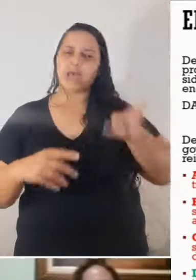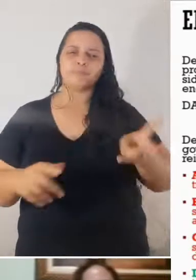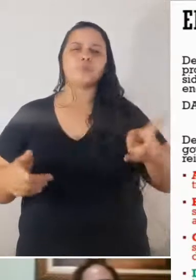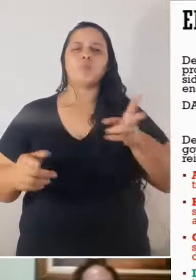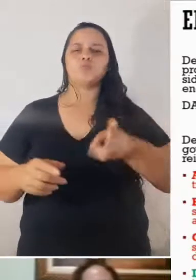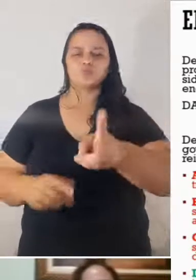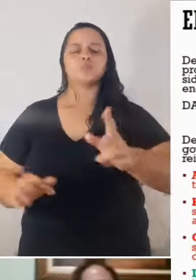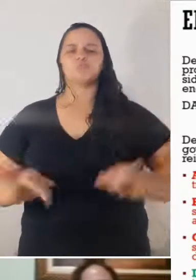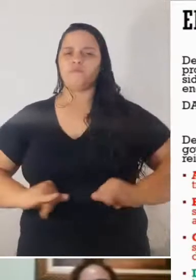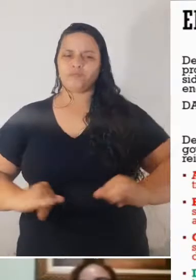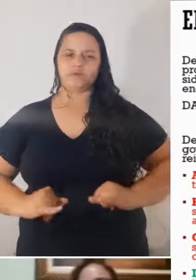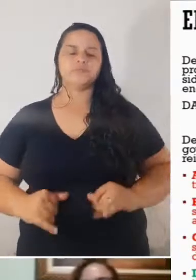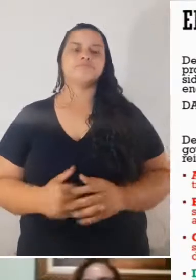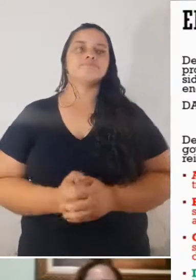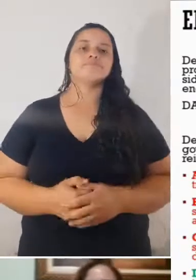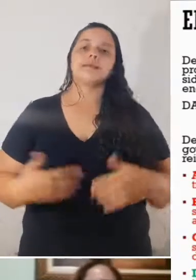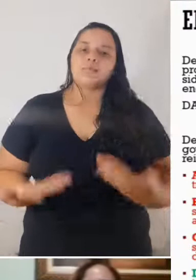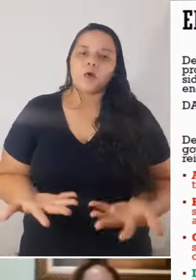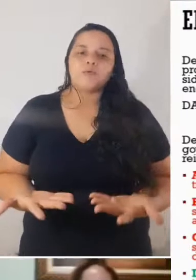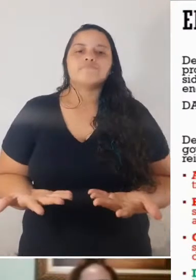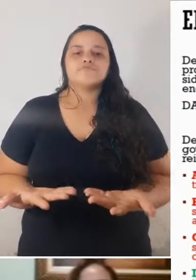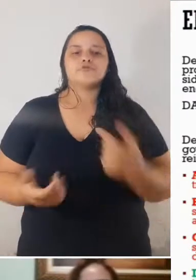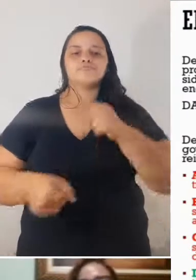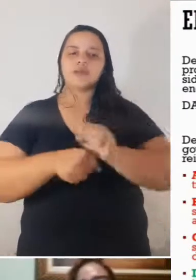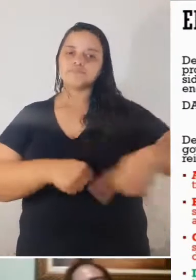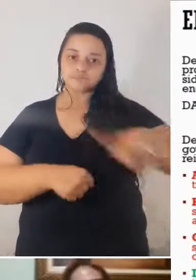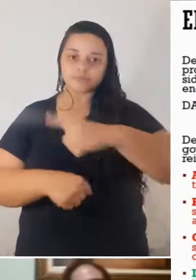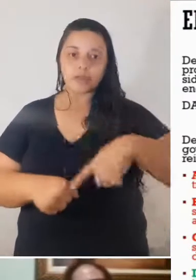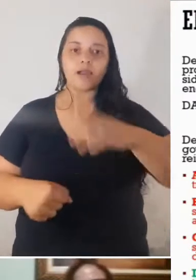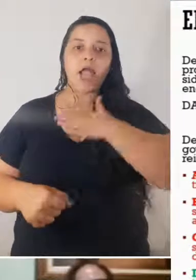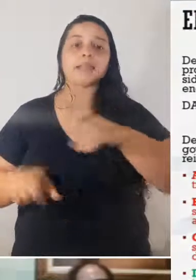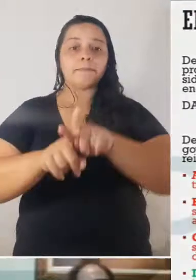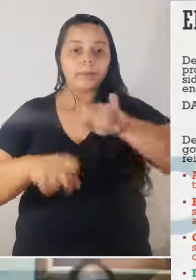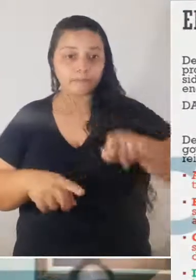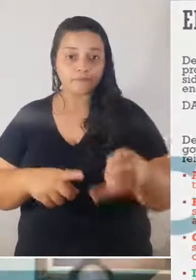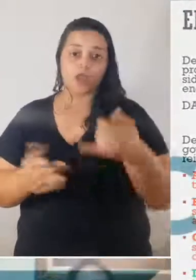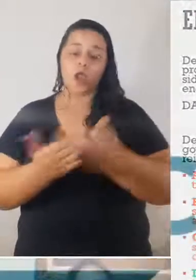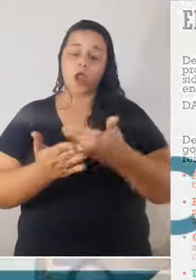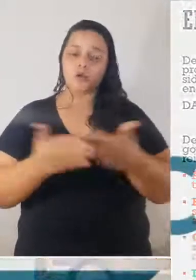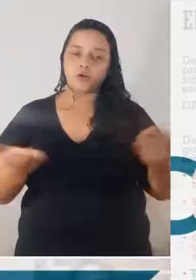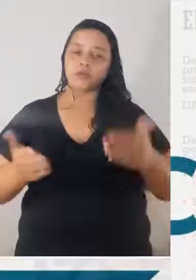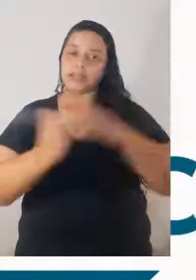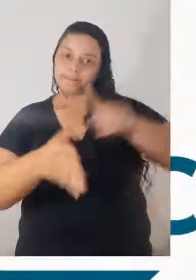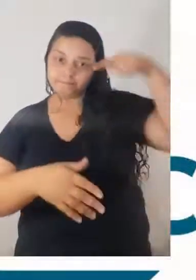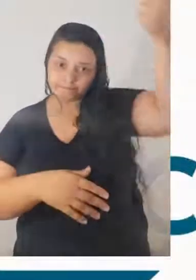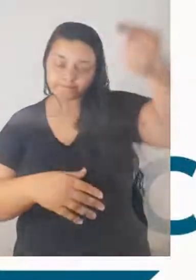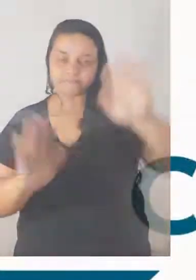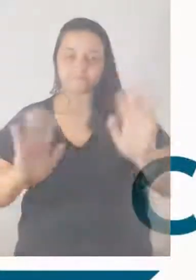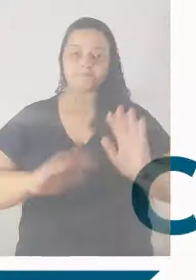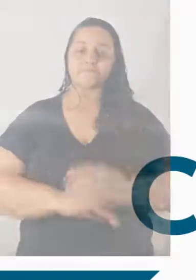dessa legislação nesse momento. Bom, é isso, gente. A gente espera que vocês tenham aproveitado o conteúdo da aula de hoje. Até a próxima.